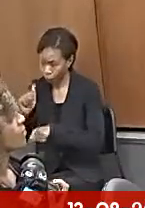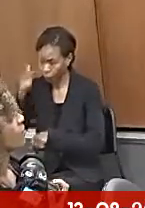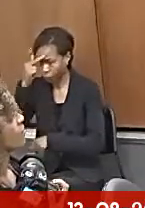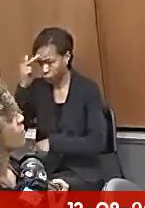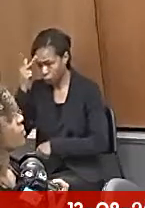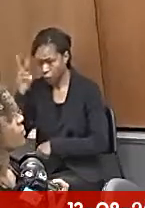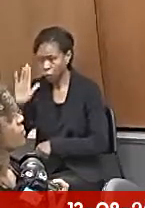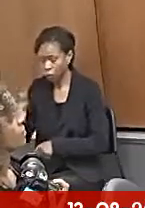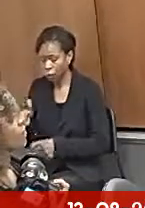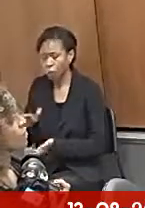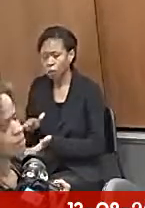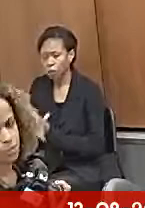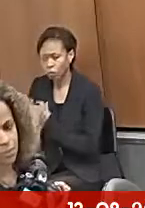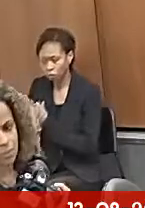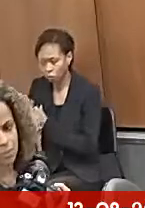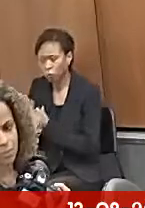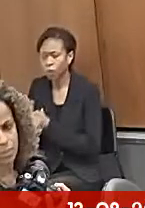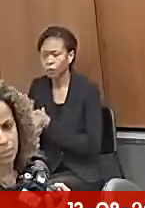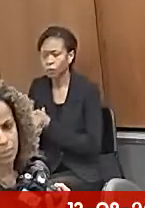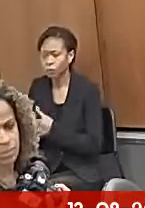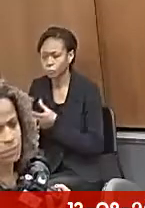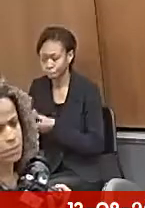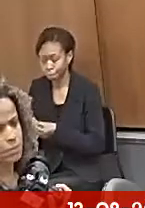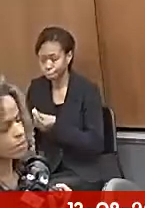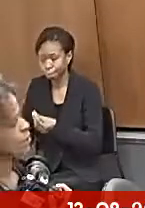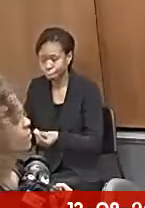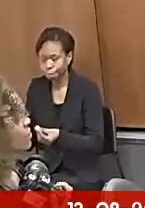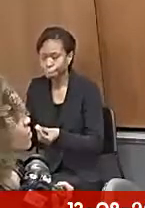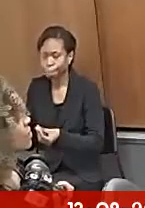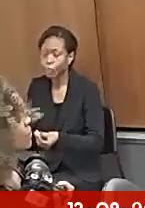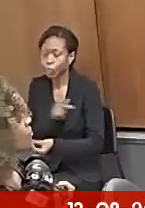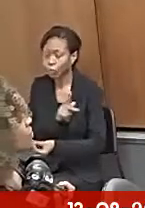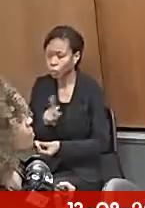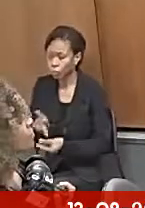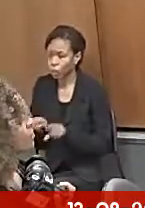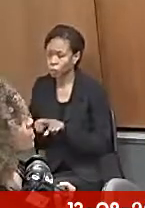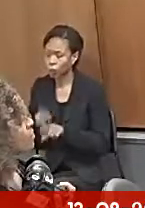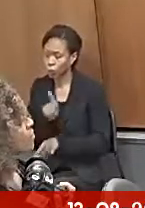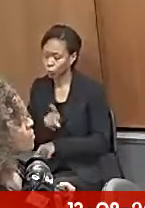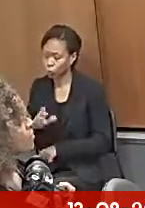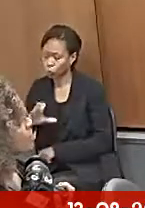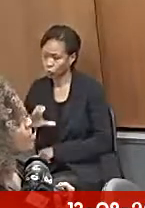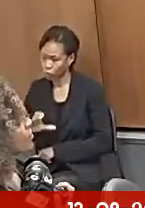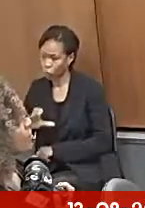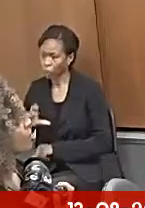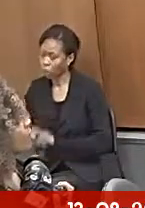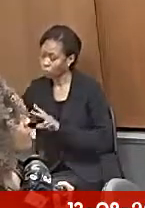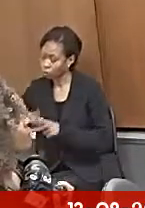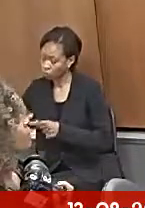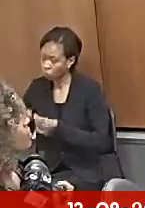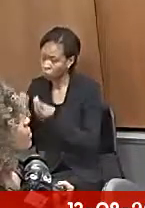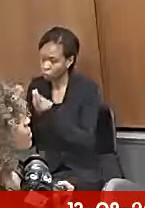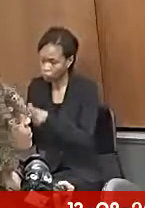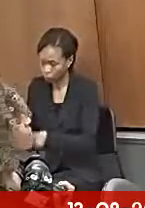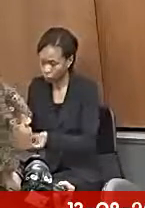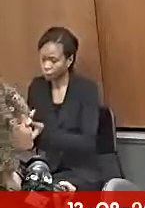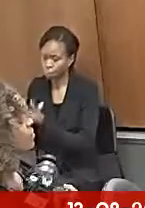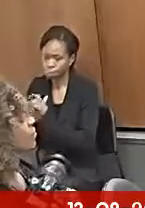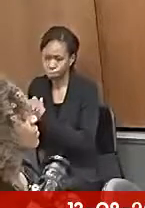o presidente juntamente com os deputados é guilherme pessoa cliente procederá à entrega desta